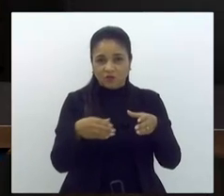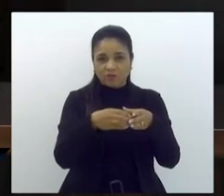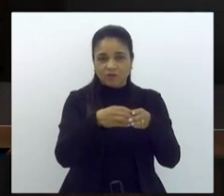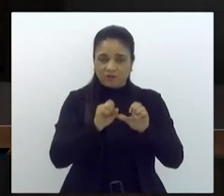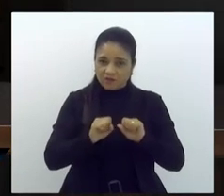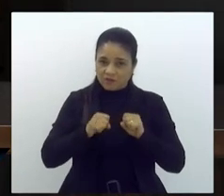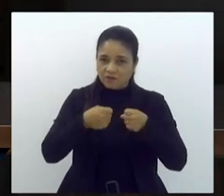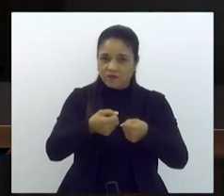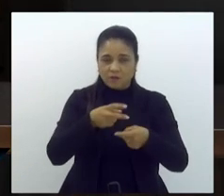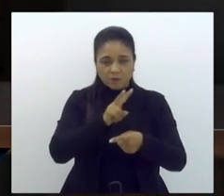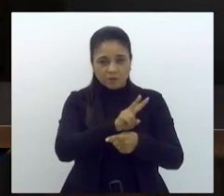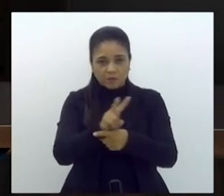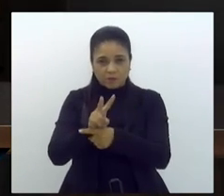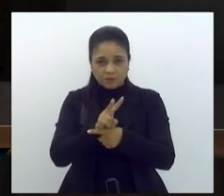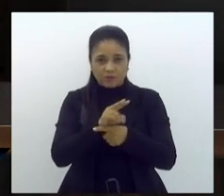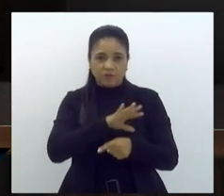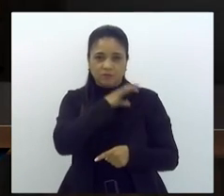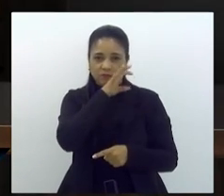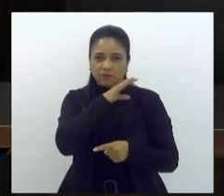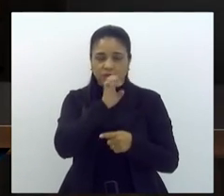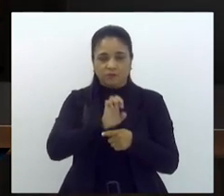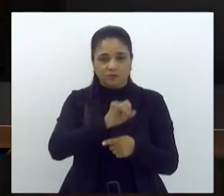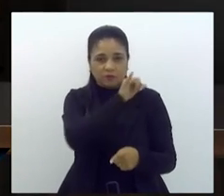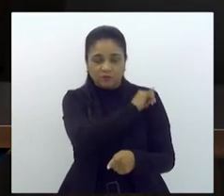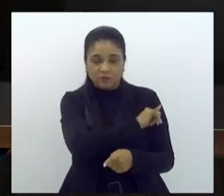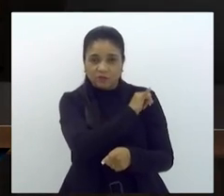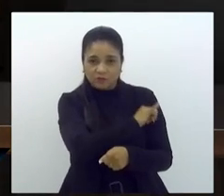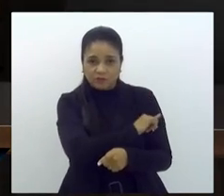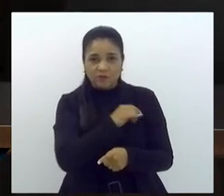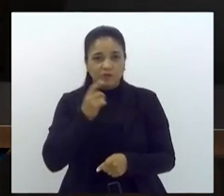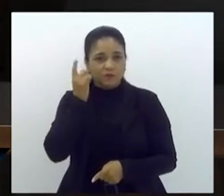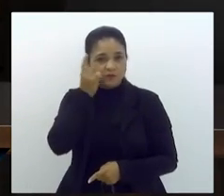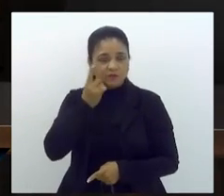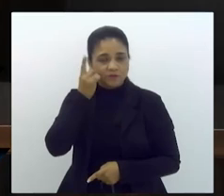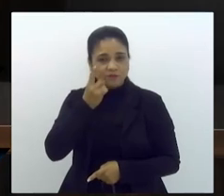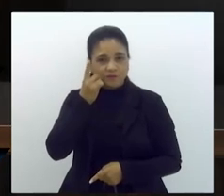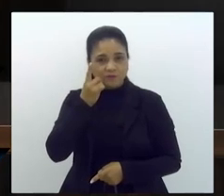e proteção dos animais do Estado do Rio de Janeiro deputado